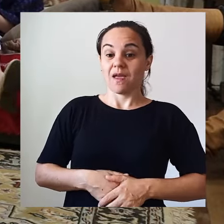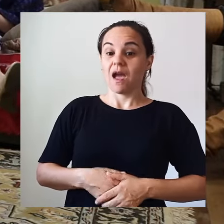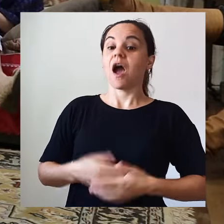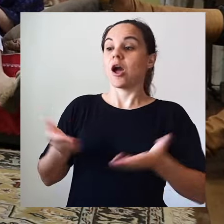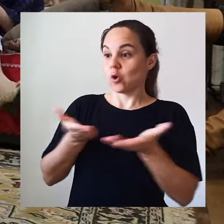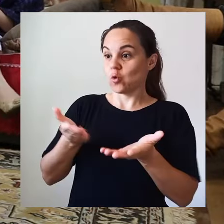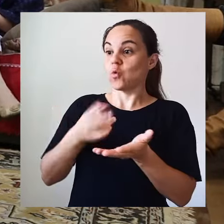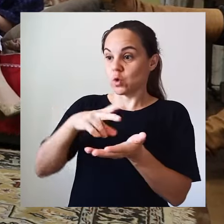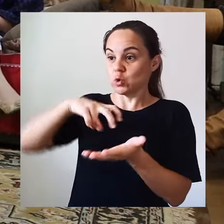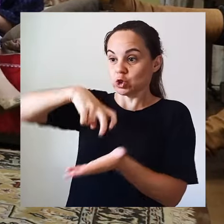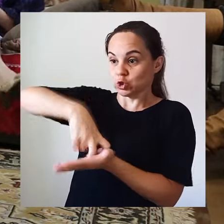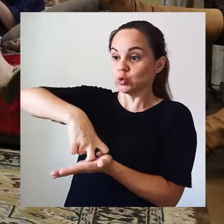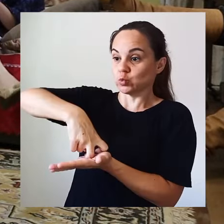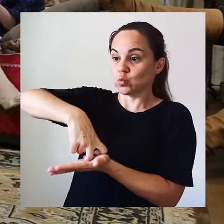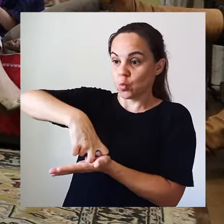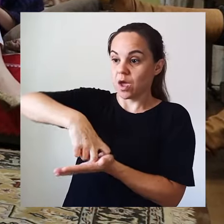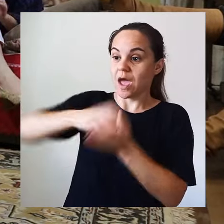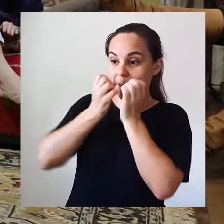milho.